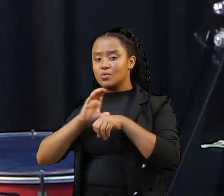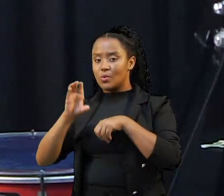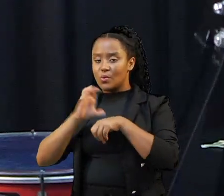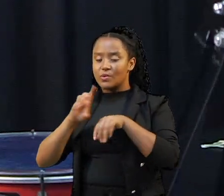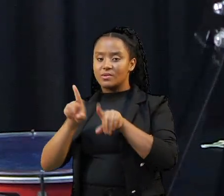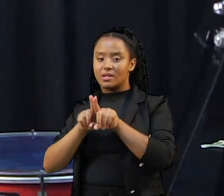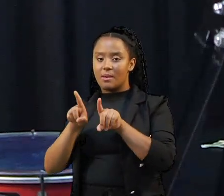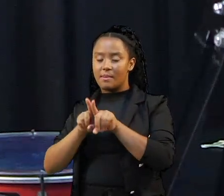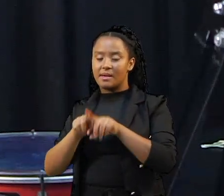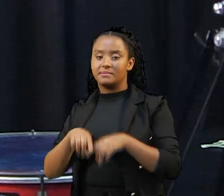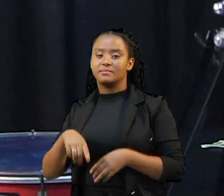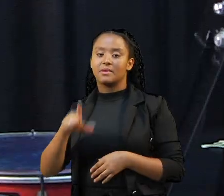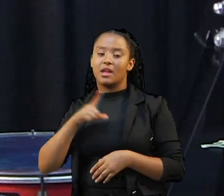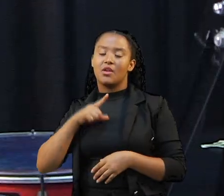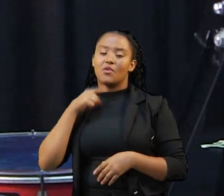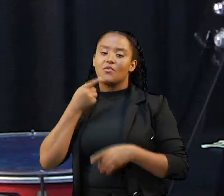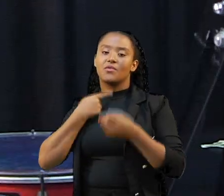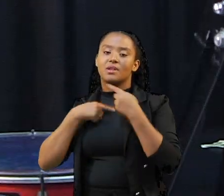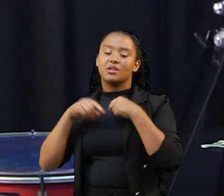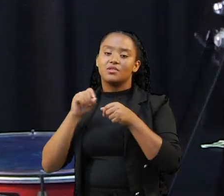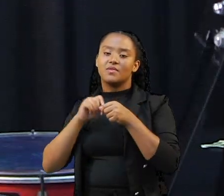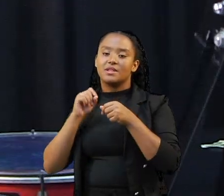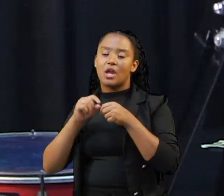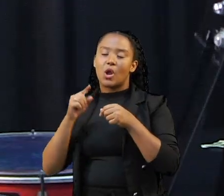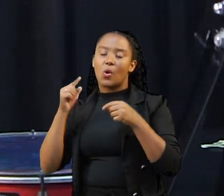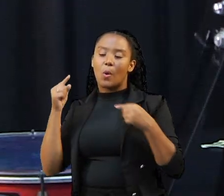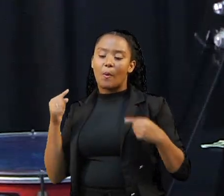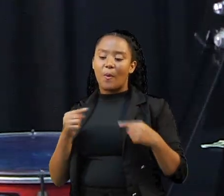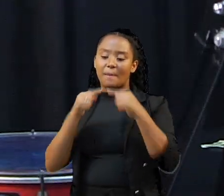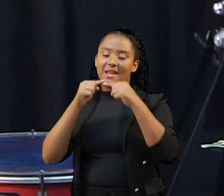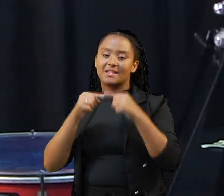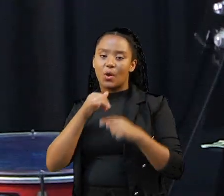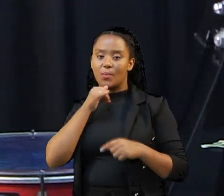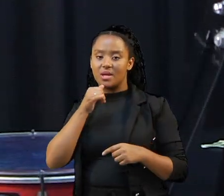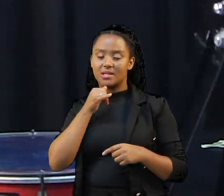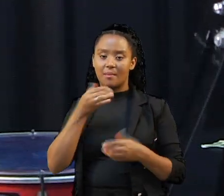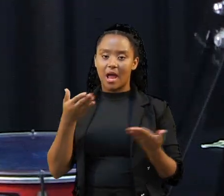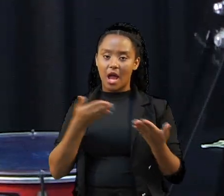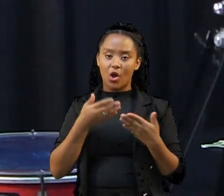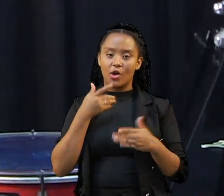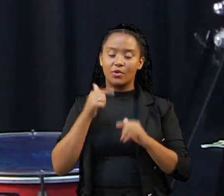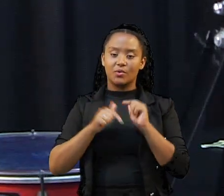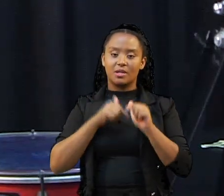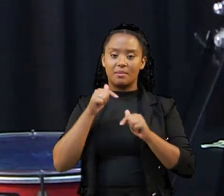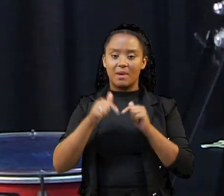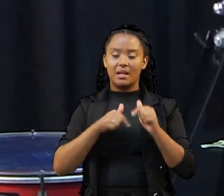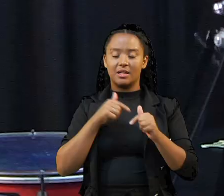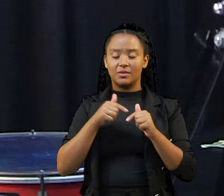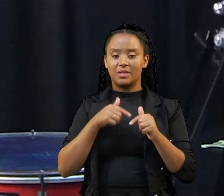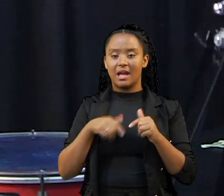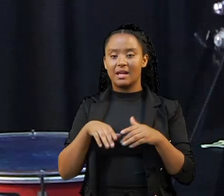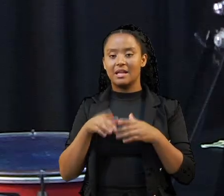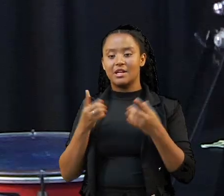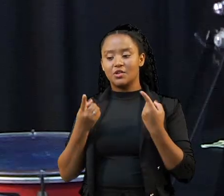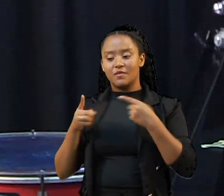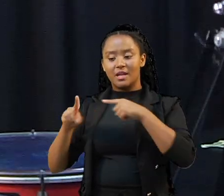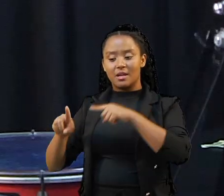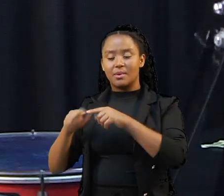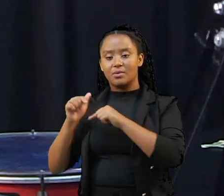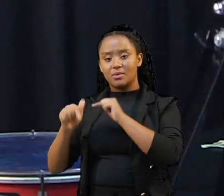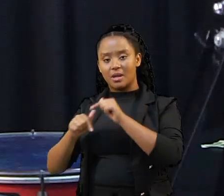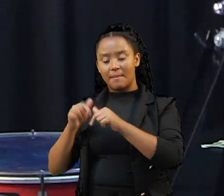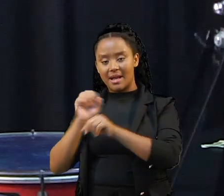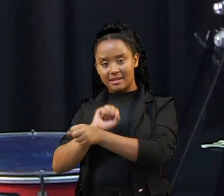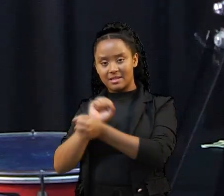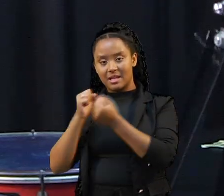outros cursos também. Tenho vontade de fazer combinações. Por exemplo, eu estou trabalhando agora na clínica de enfrentamento ao trabalho escravo e eu estou